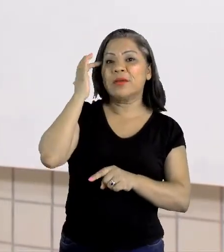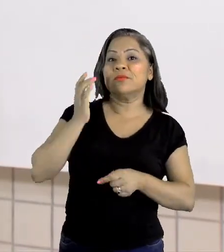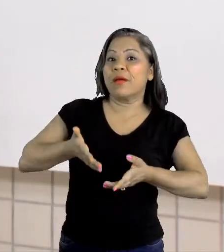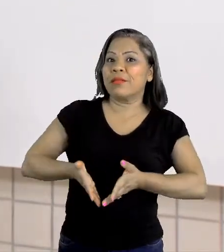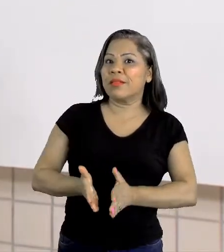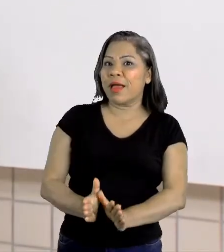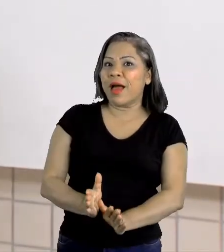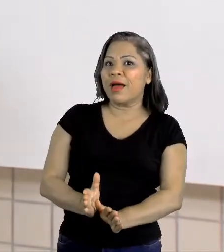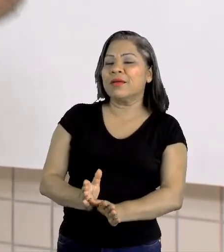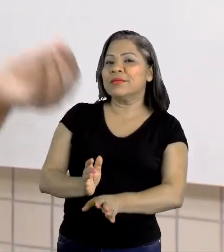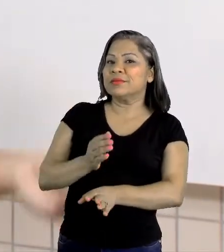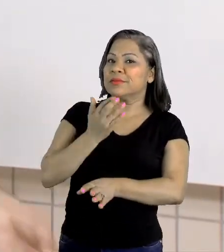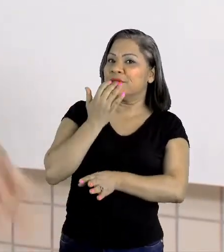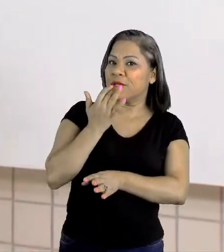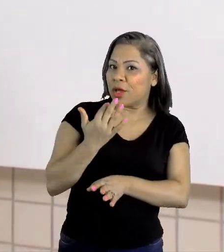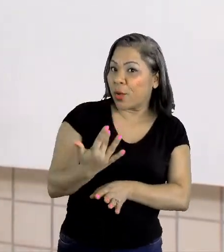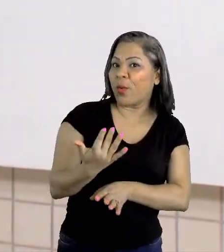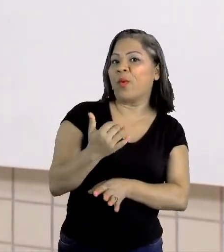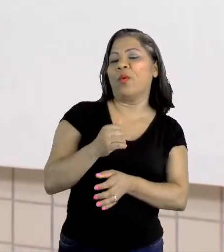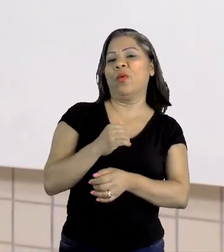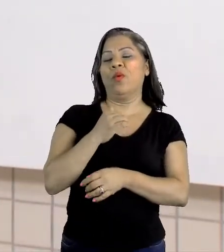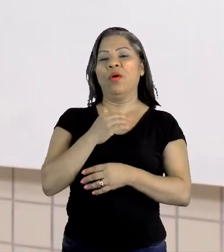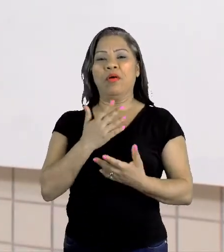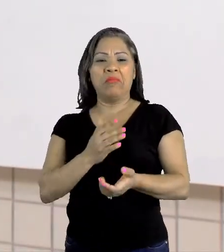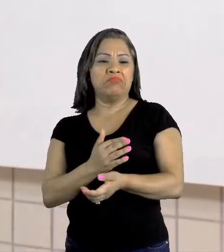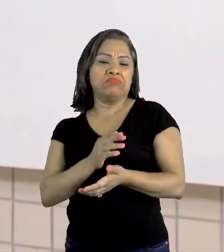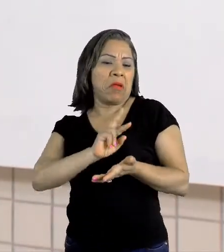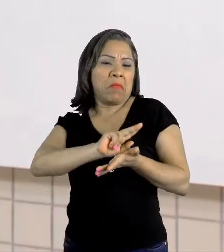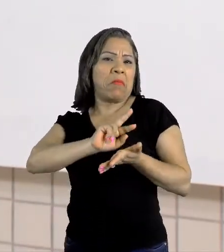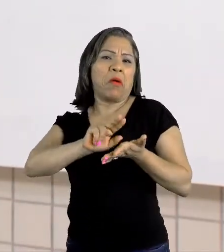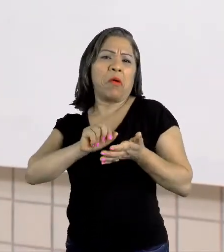dessa cor, de cor assim, de cor assado, né?